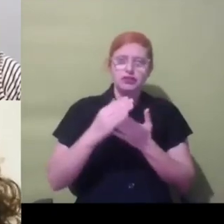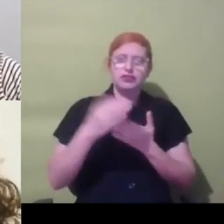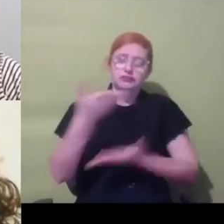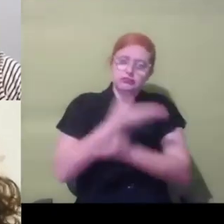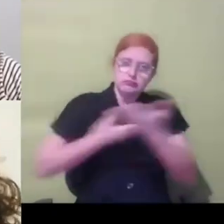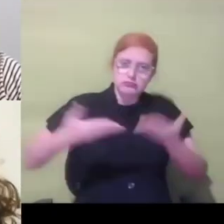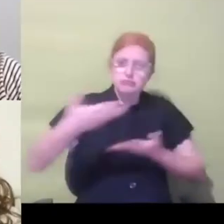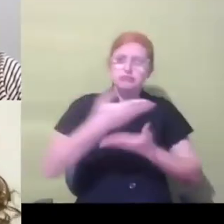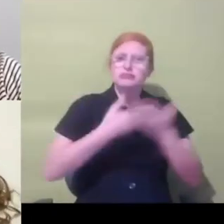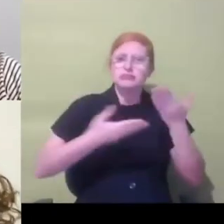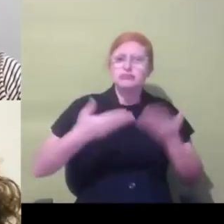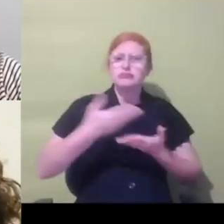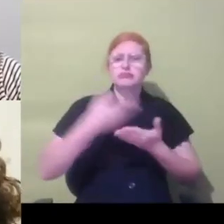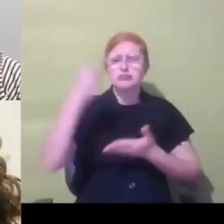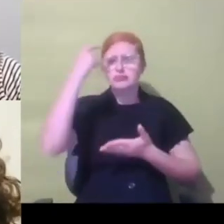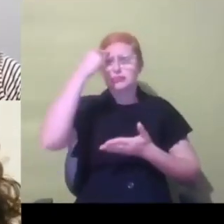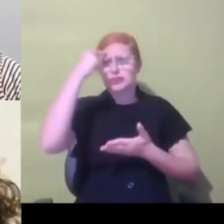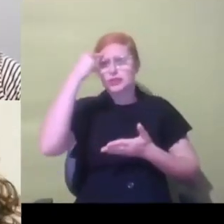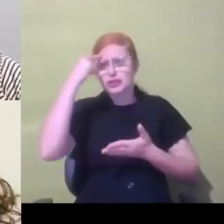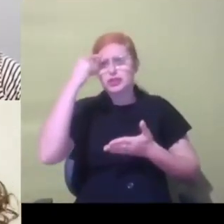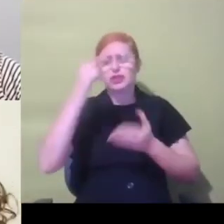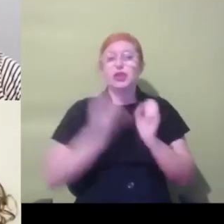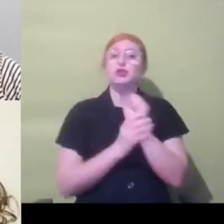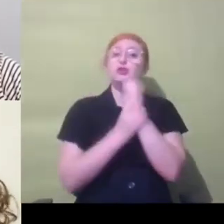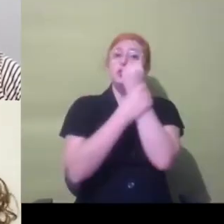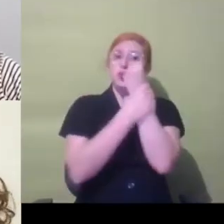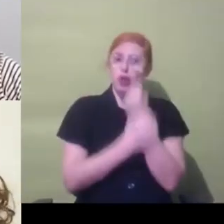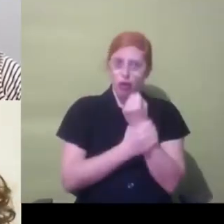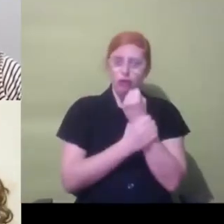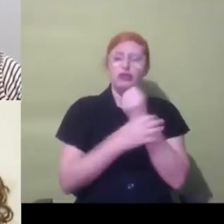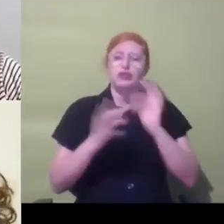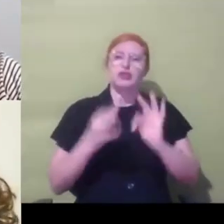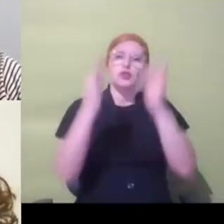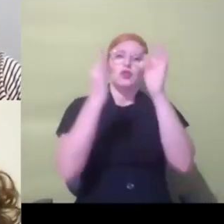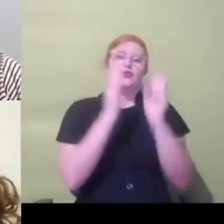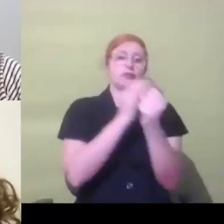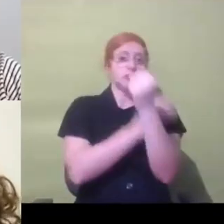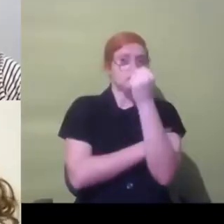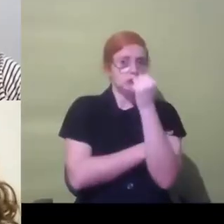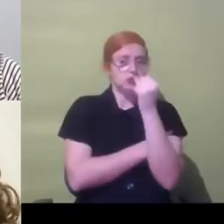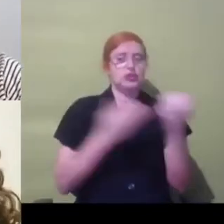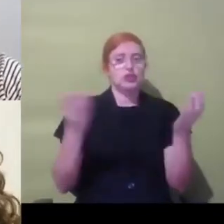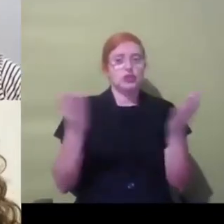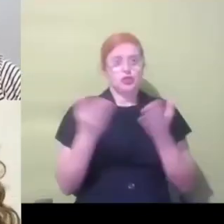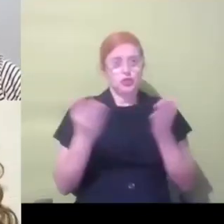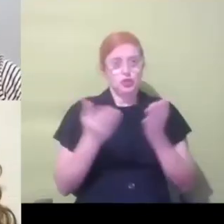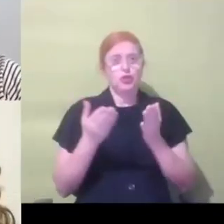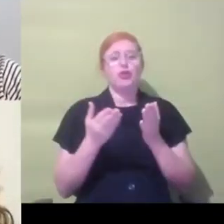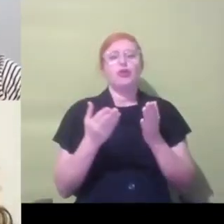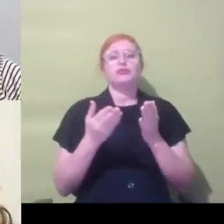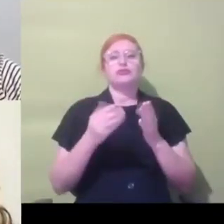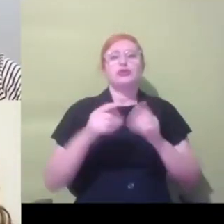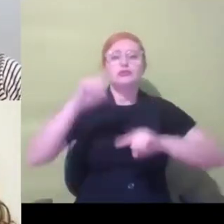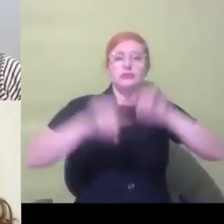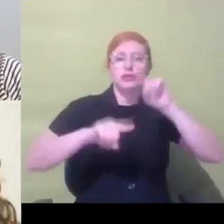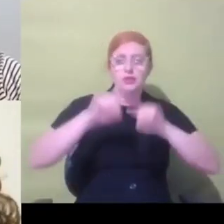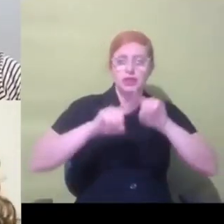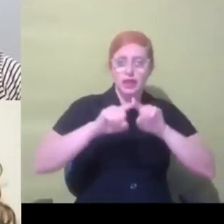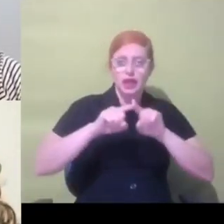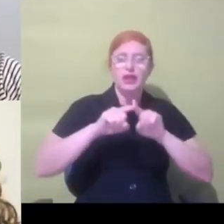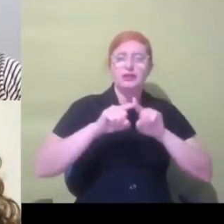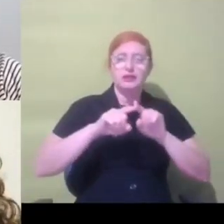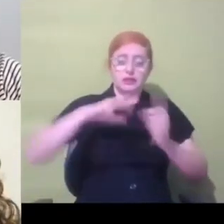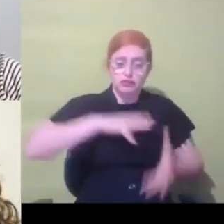interlocuções surgiu a Guia para a Segurança Digital Feminista e outros materiais voltados para esse debate da segurança nas redes, no